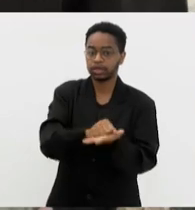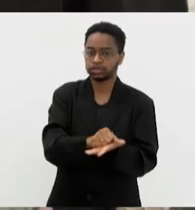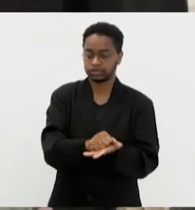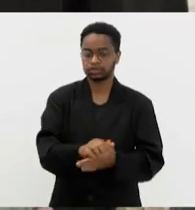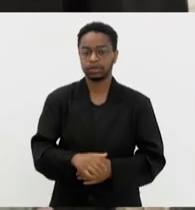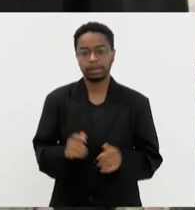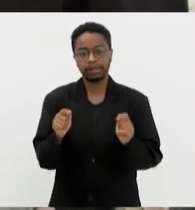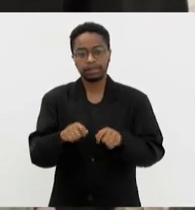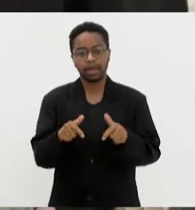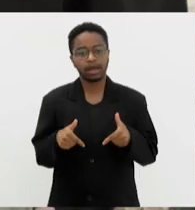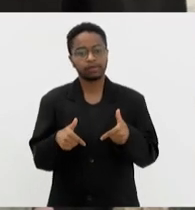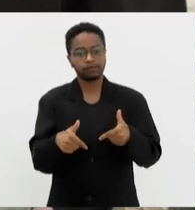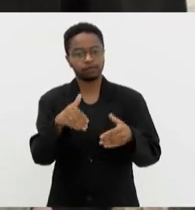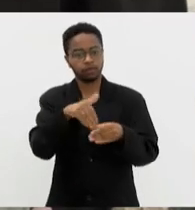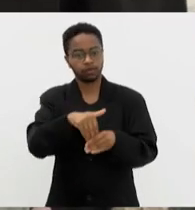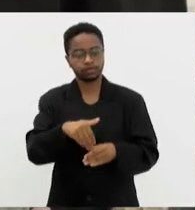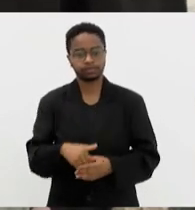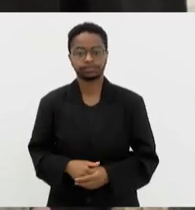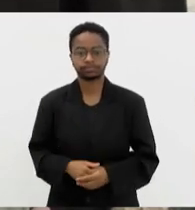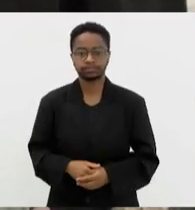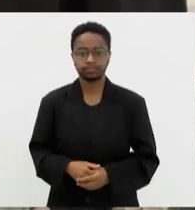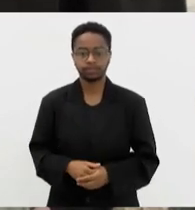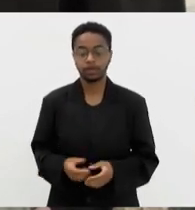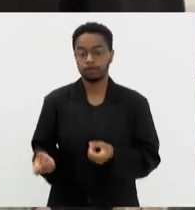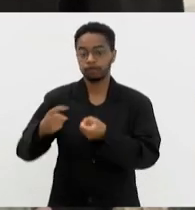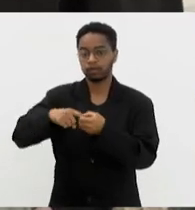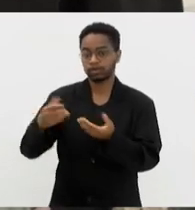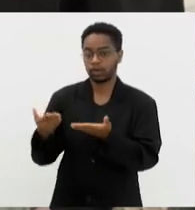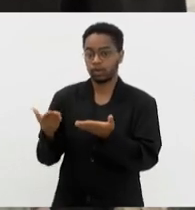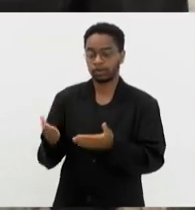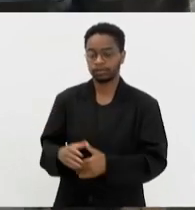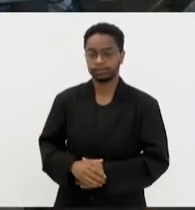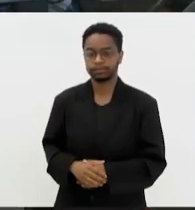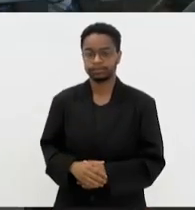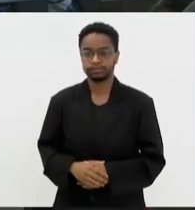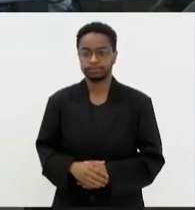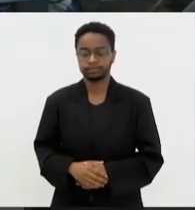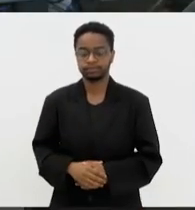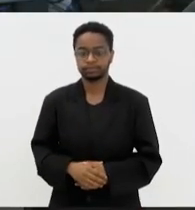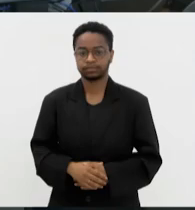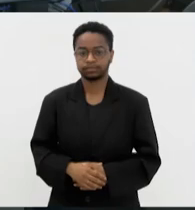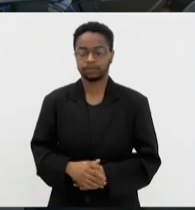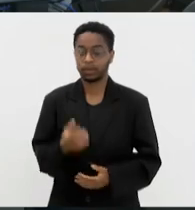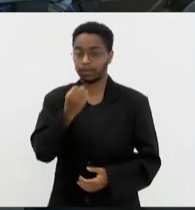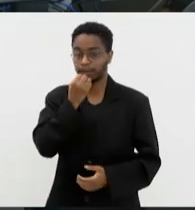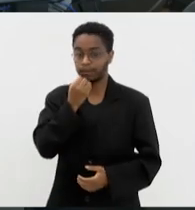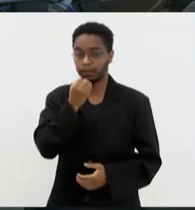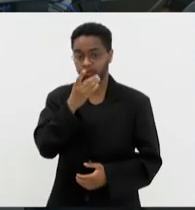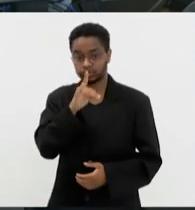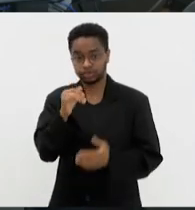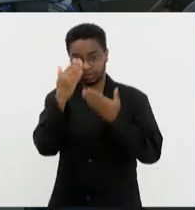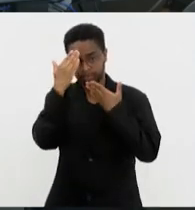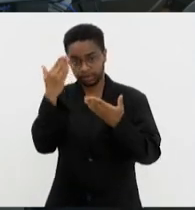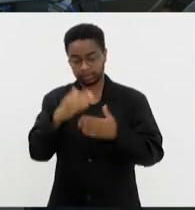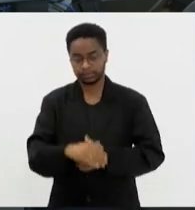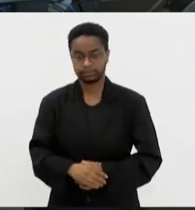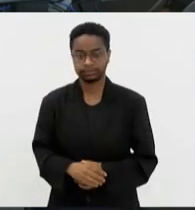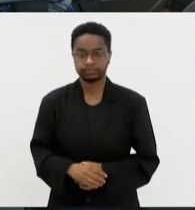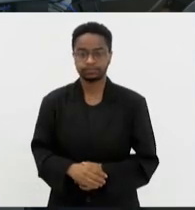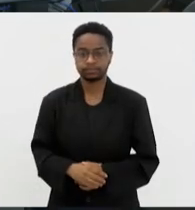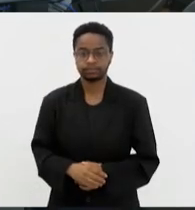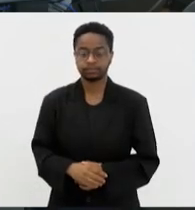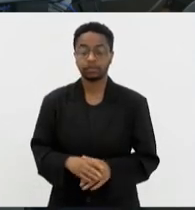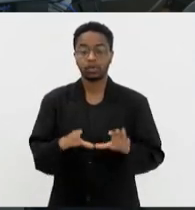para realizar essa votação. Vicente, voltamos com você no estúdio. Obrigado, PV. Um bom dia para você. A